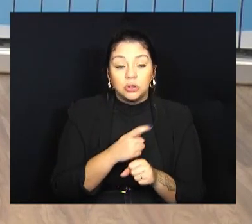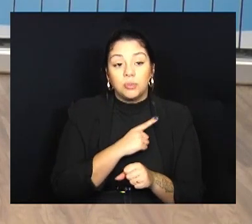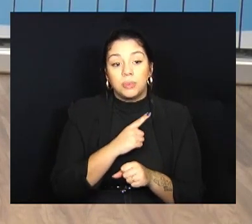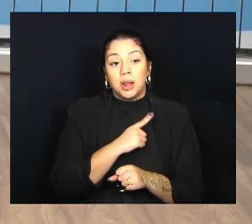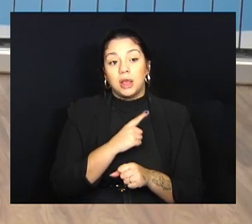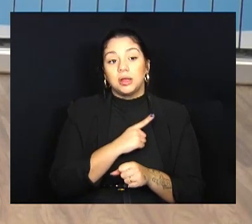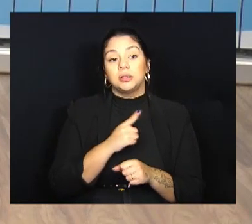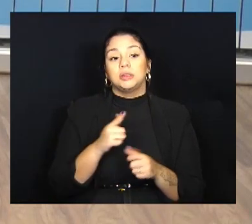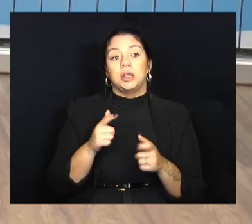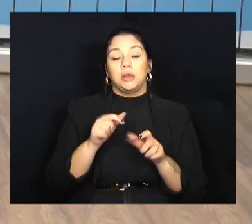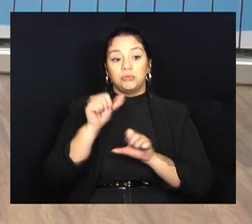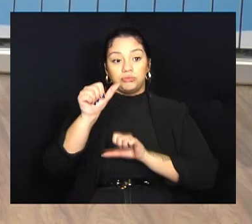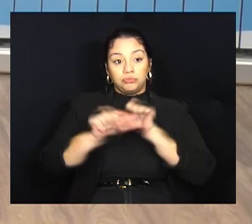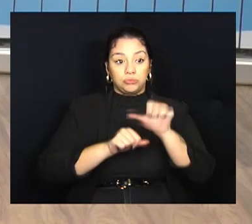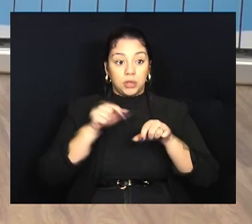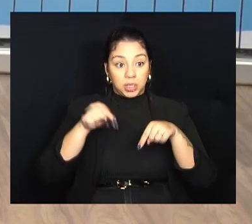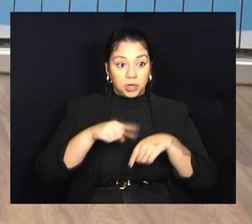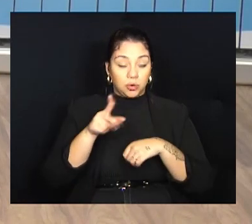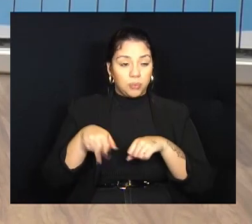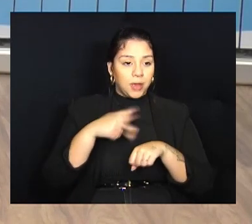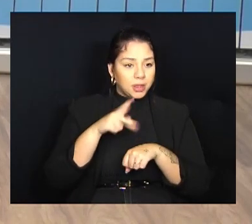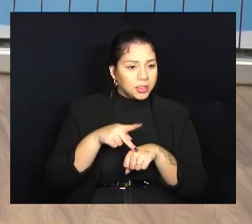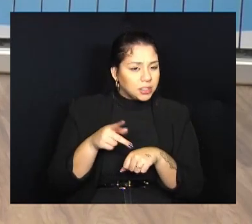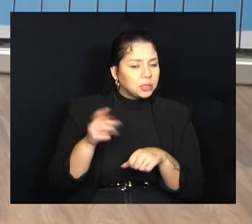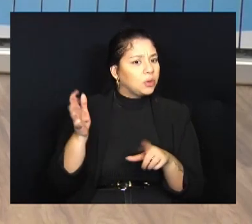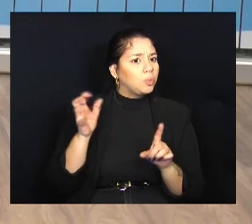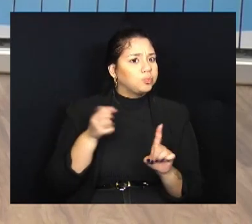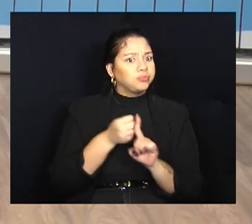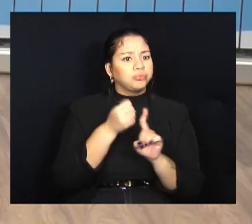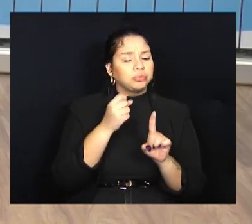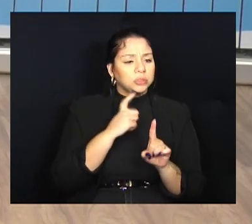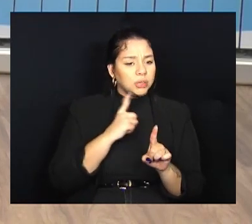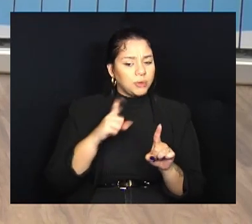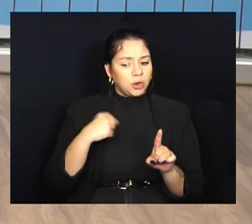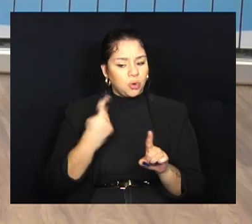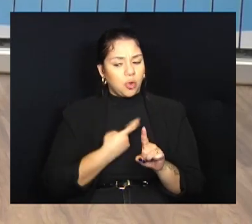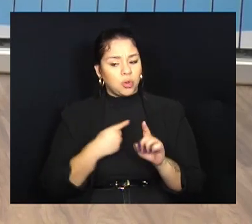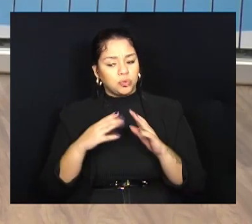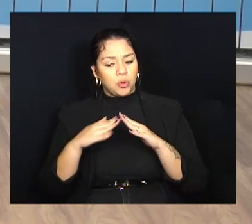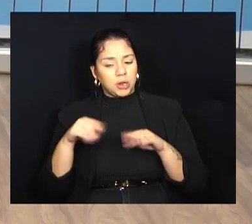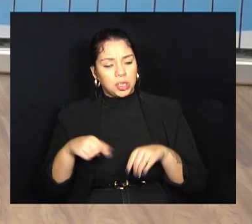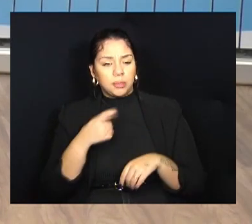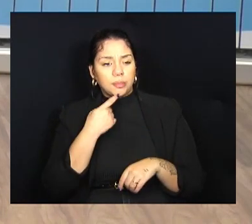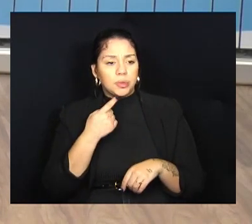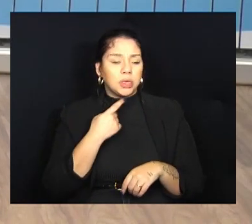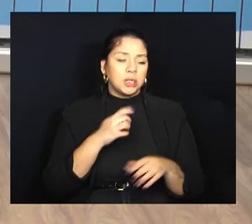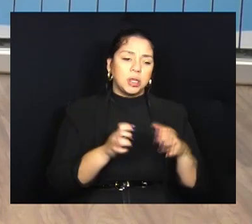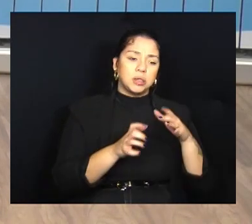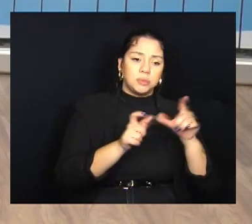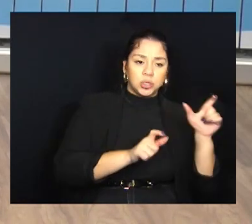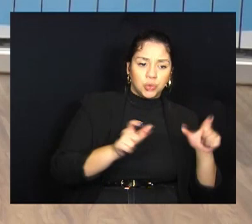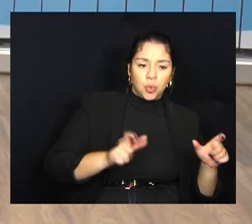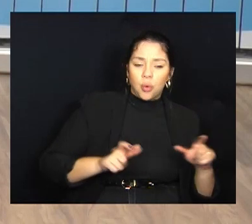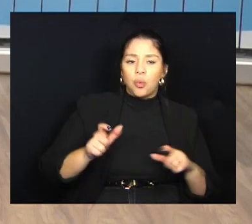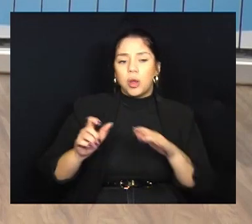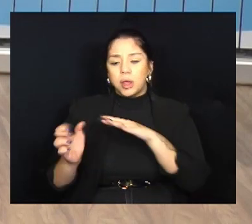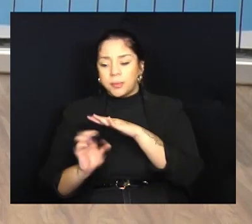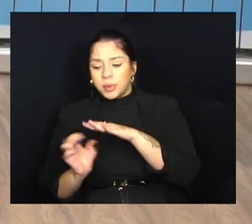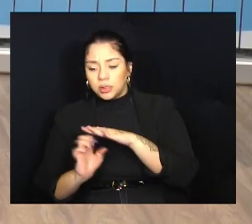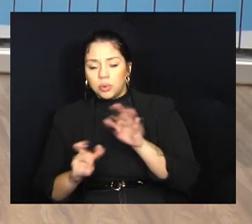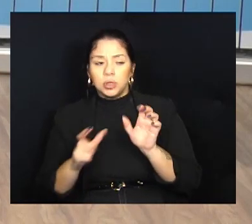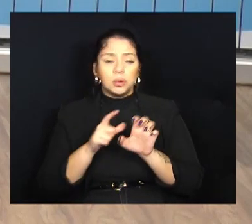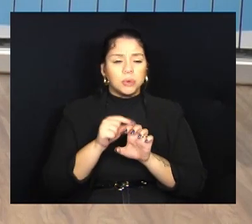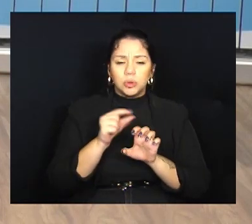uma reforma no nosso país? O que isso vai impactar para nós munícipes, pessoas físicas, jurídicas, empresários,